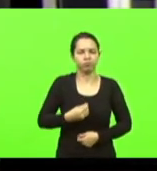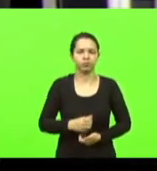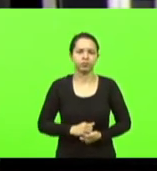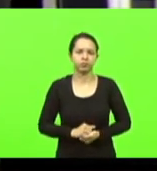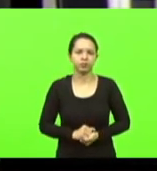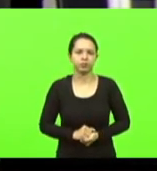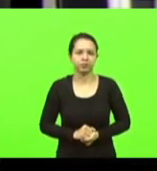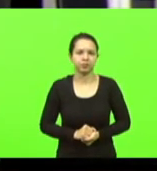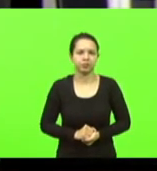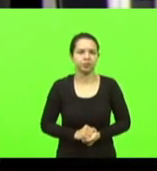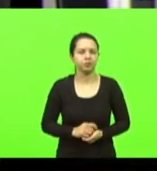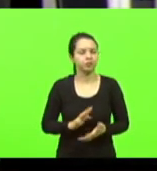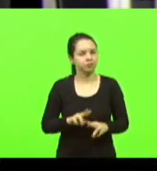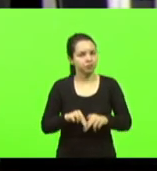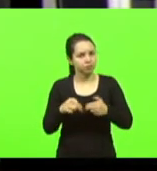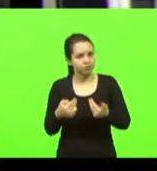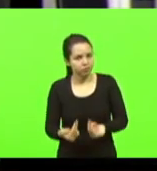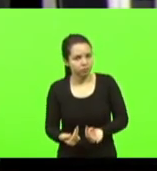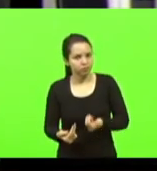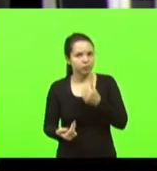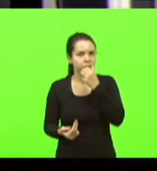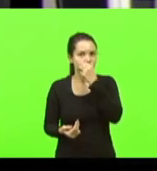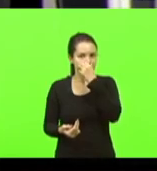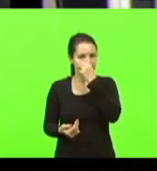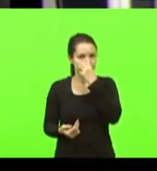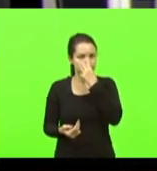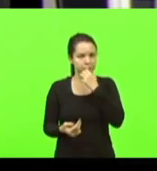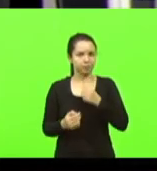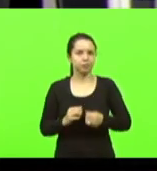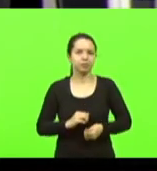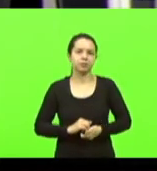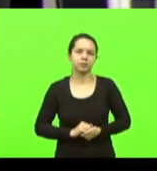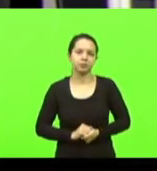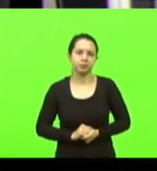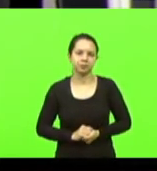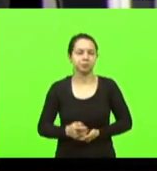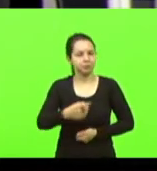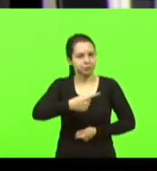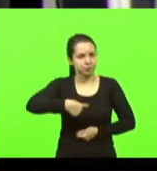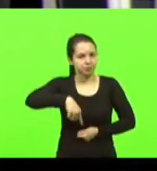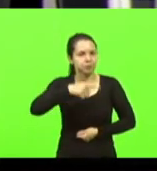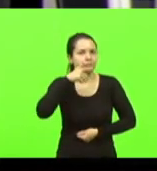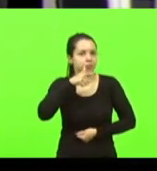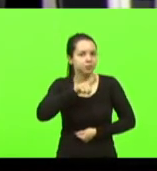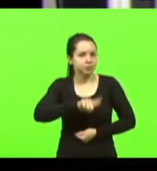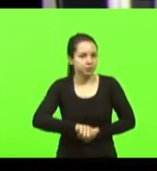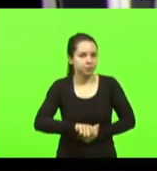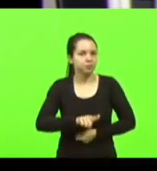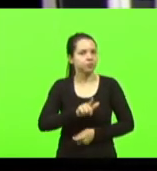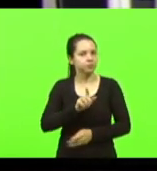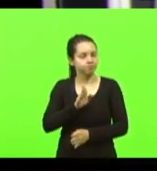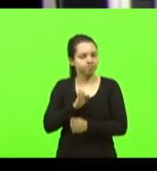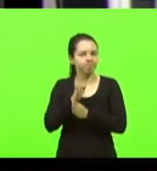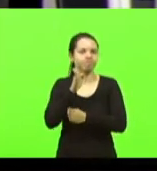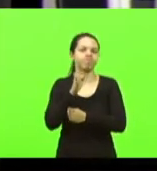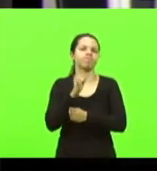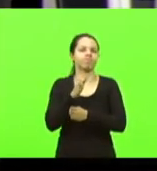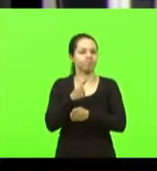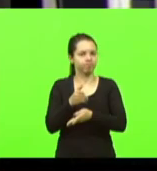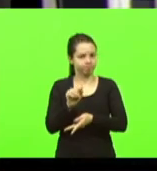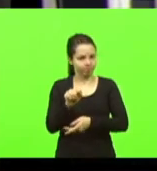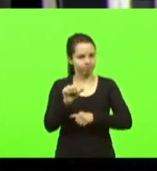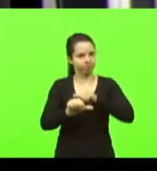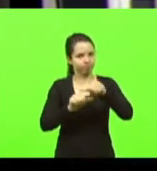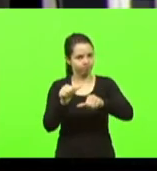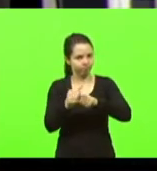e nesse sentido nós conseguimos identificar nessa